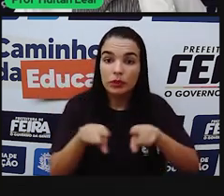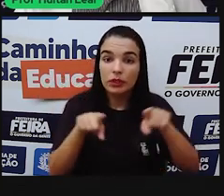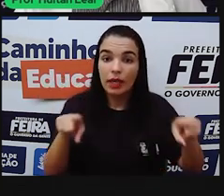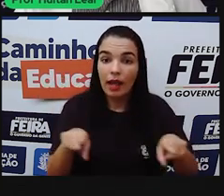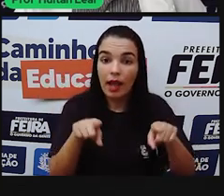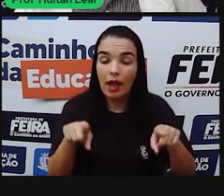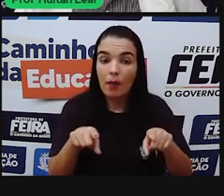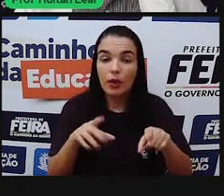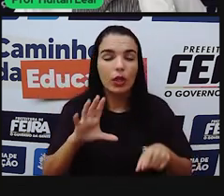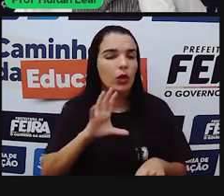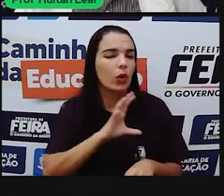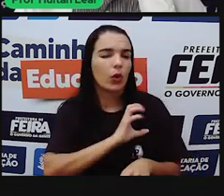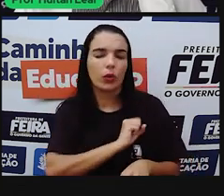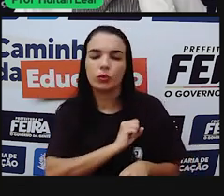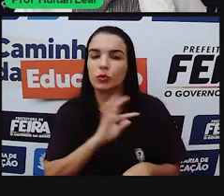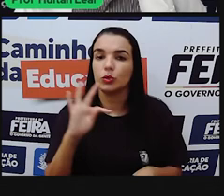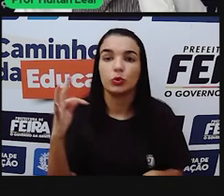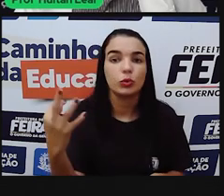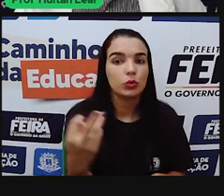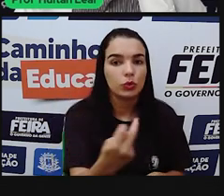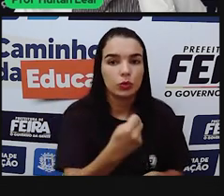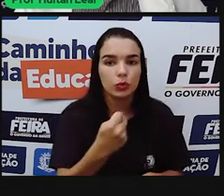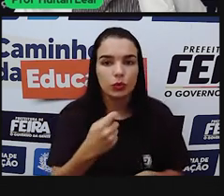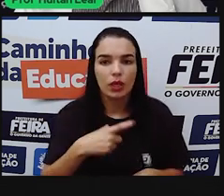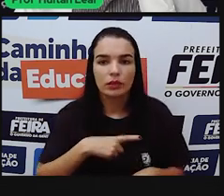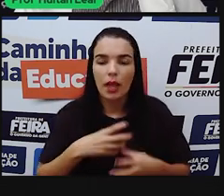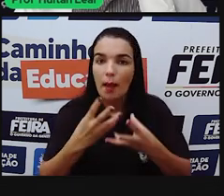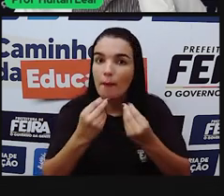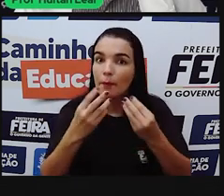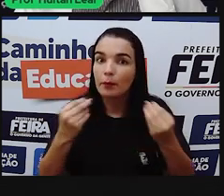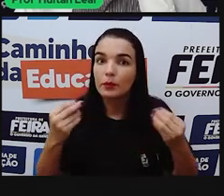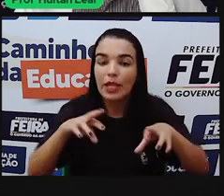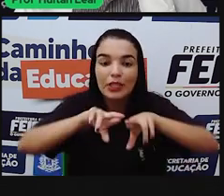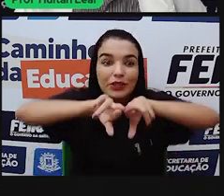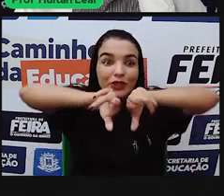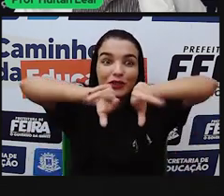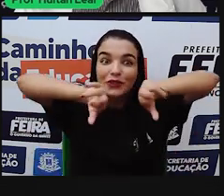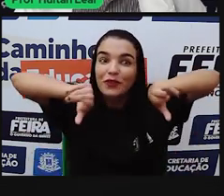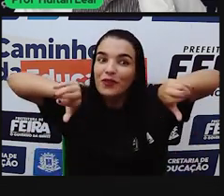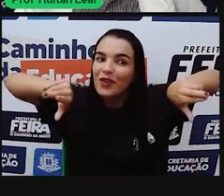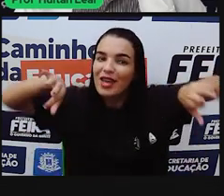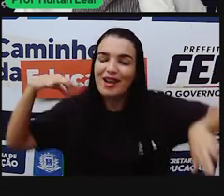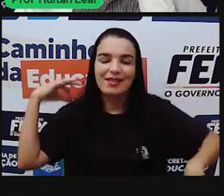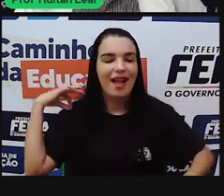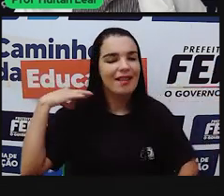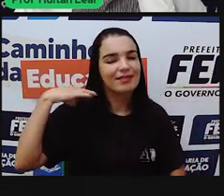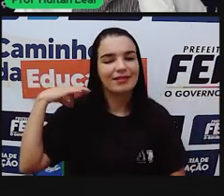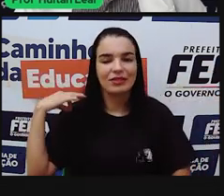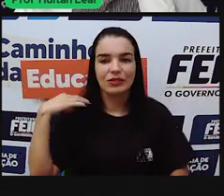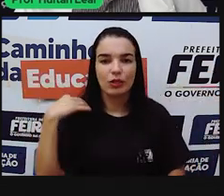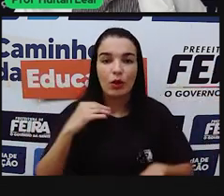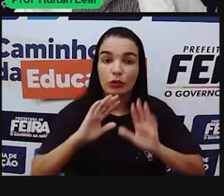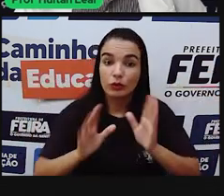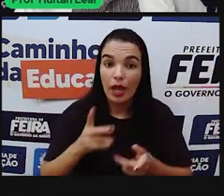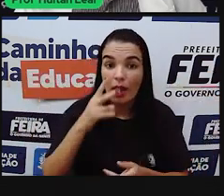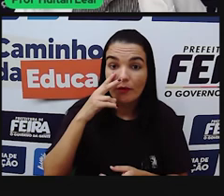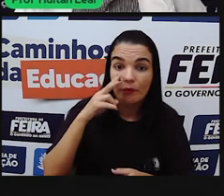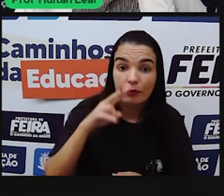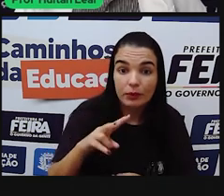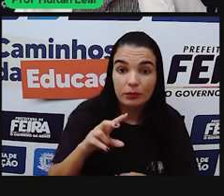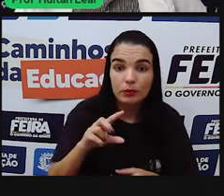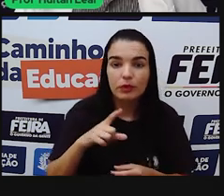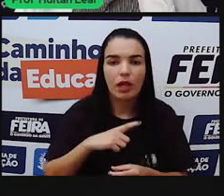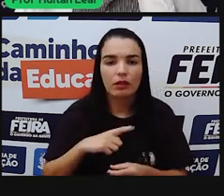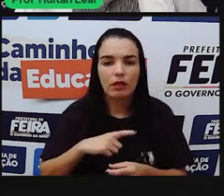os mais variados gostos e numa grande diversidade de estilos. Então, como nós vimos, a canção brasileira é rica